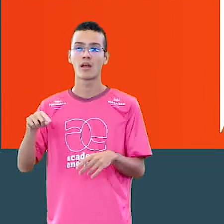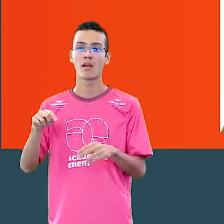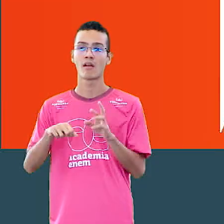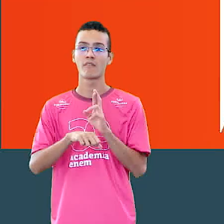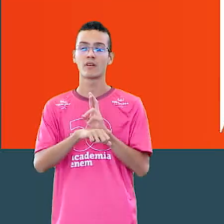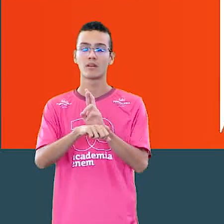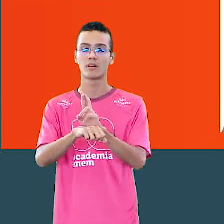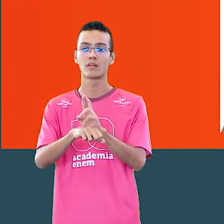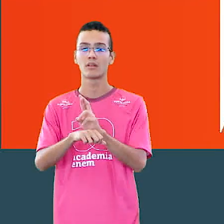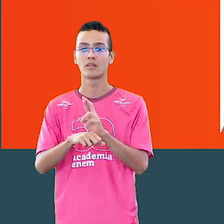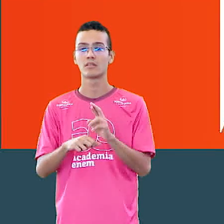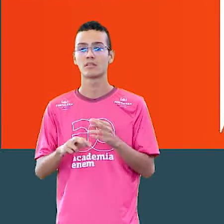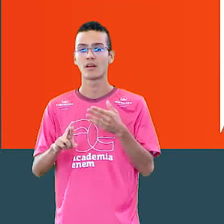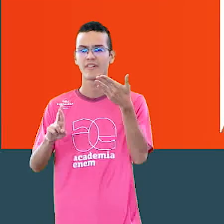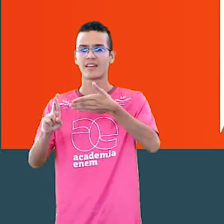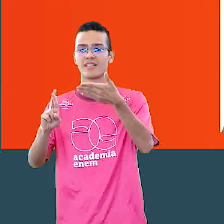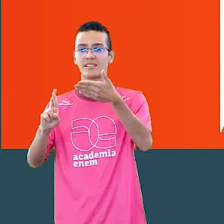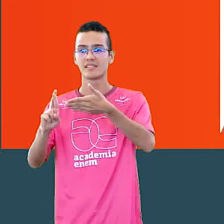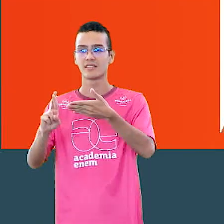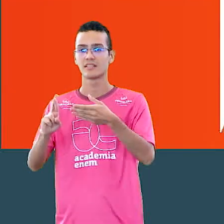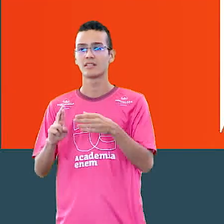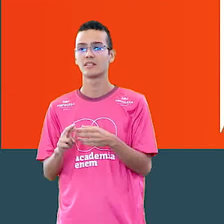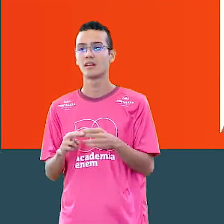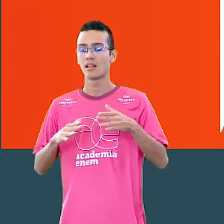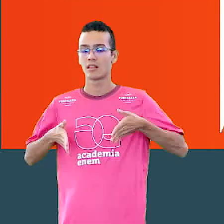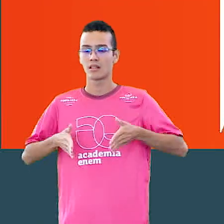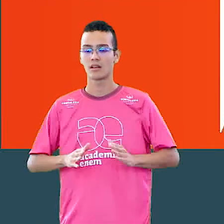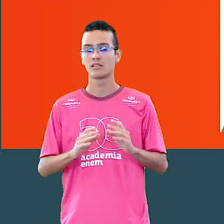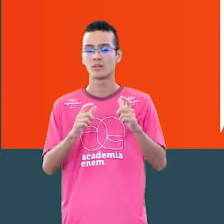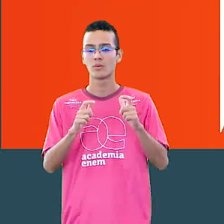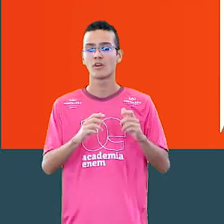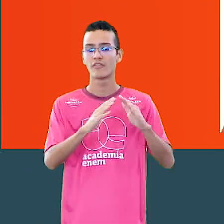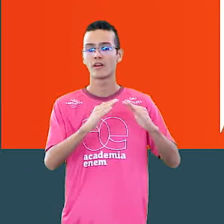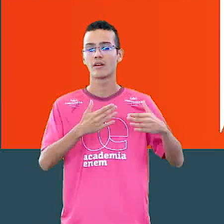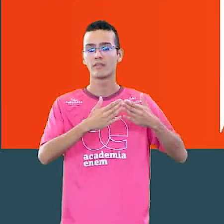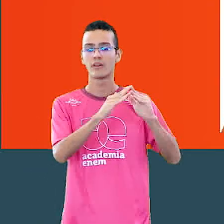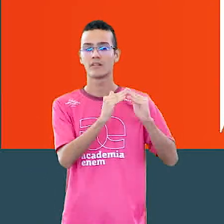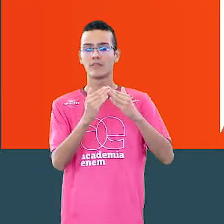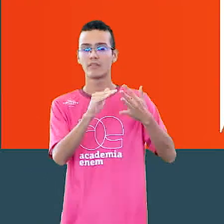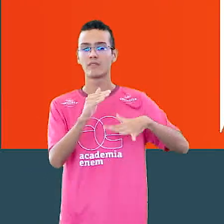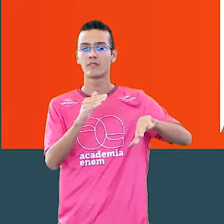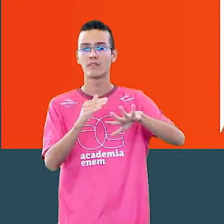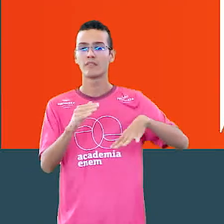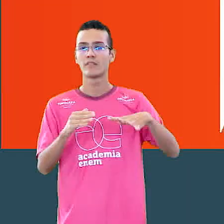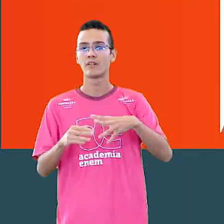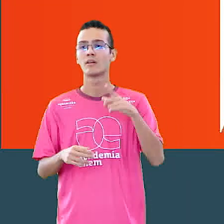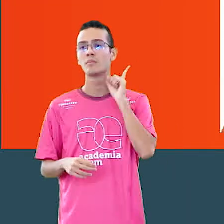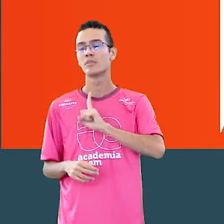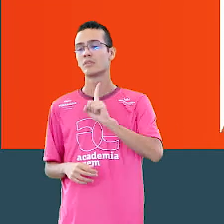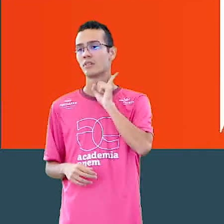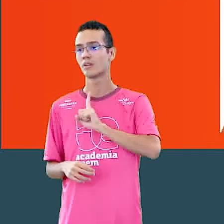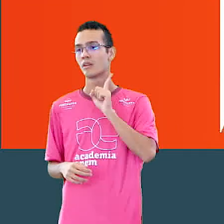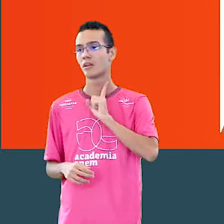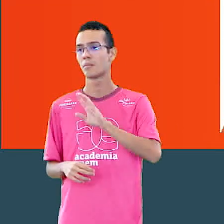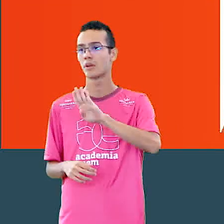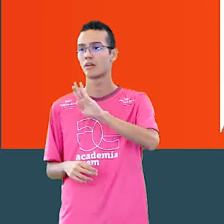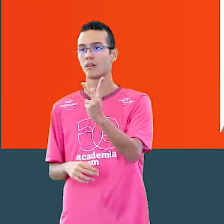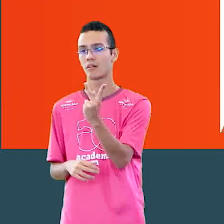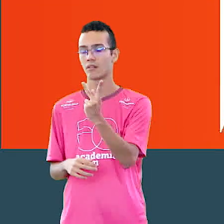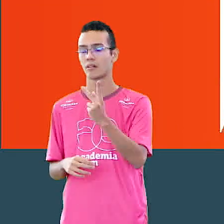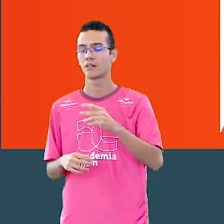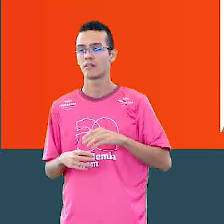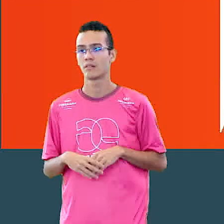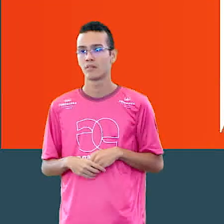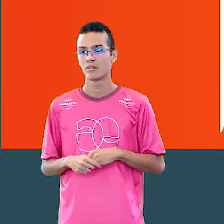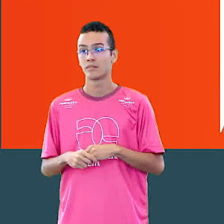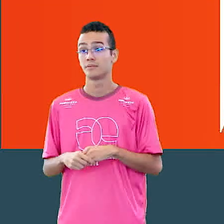uma favela em Minas Gerais, Belo Horizonte. E ela, veja só, qual foi o que